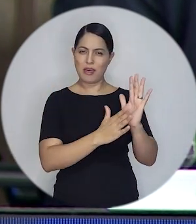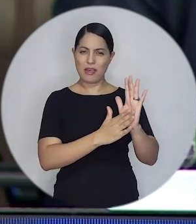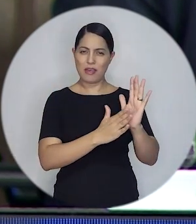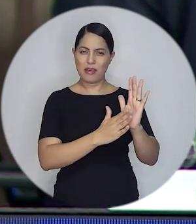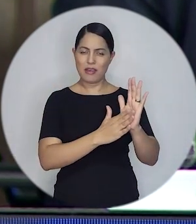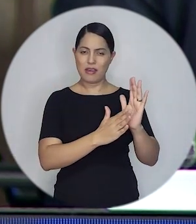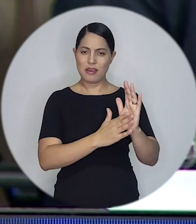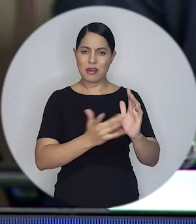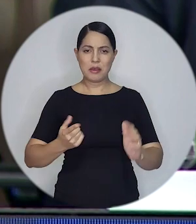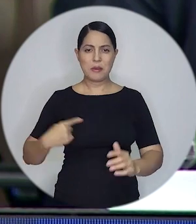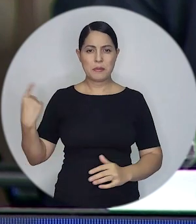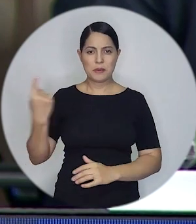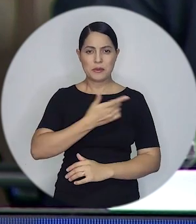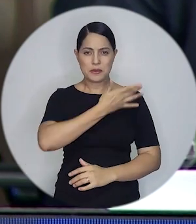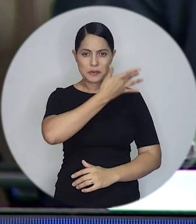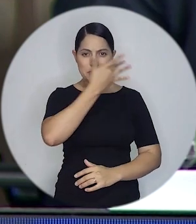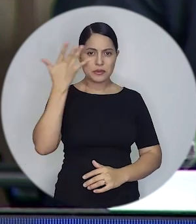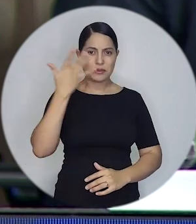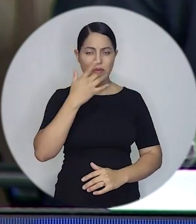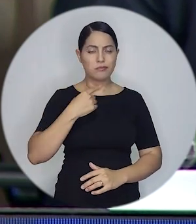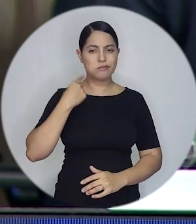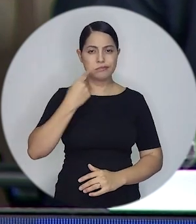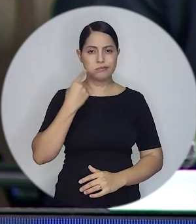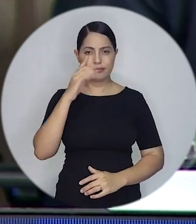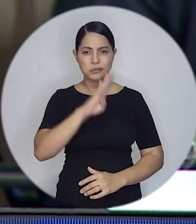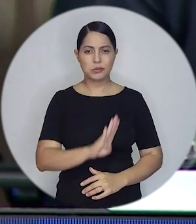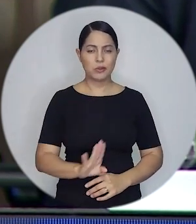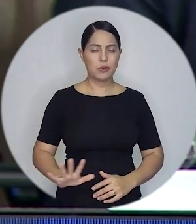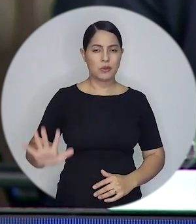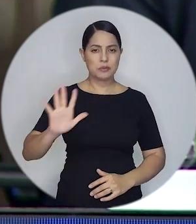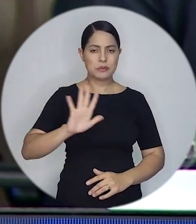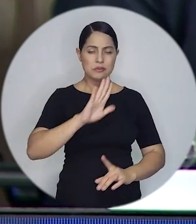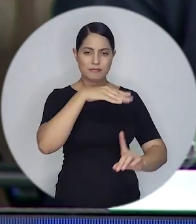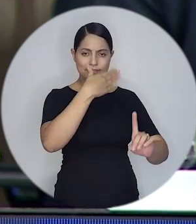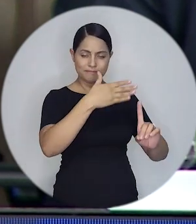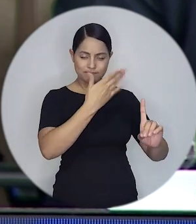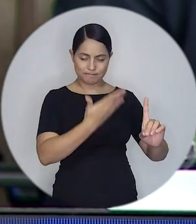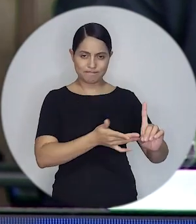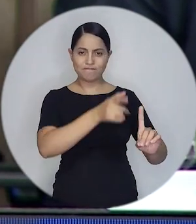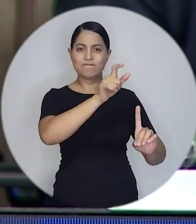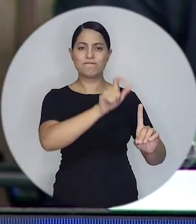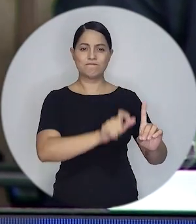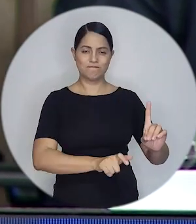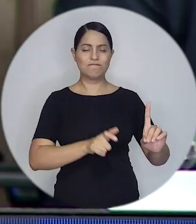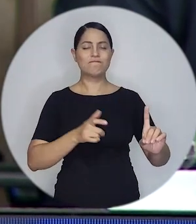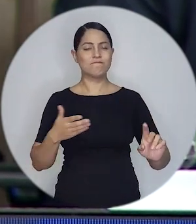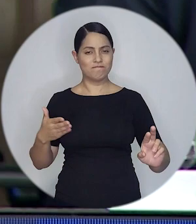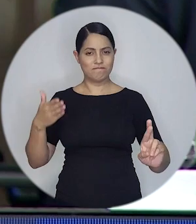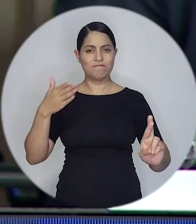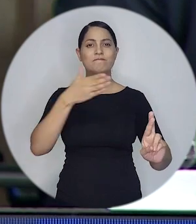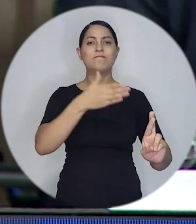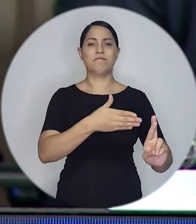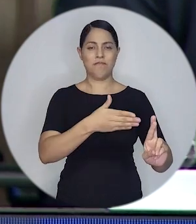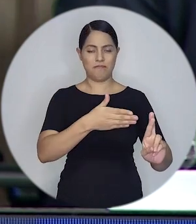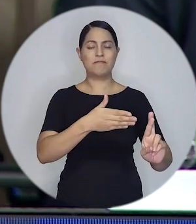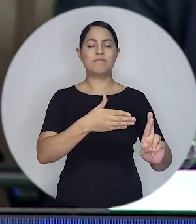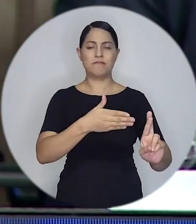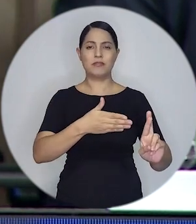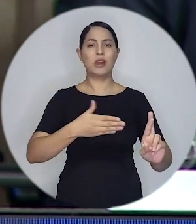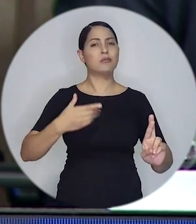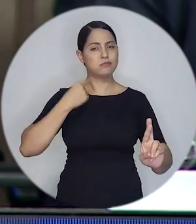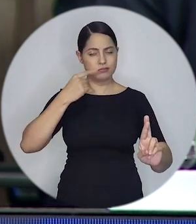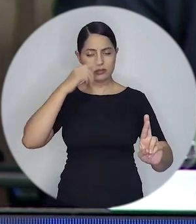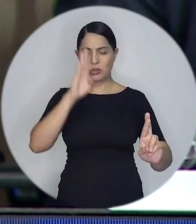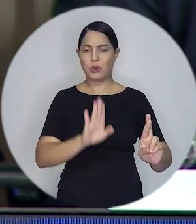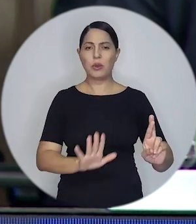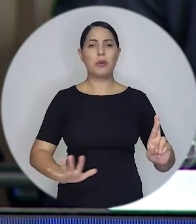legítimas representantes da advocacia brasileira, quer dizer que Vossa Excelência é sim uma grande referência à advocacia do